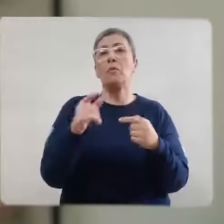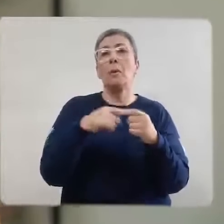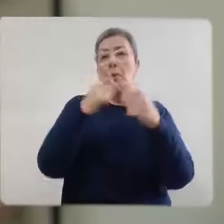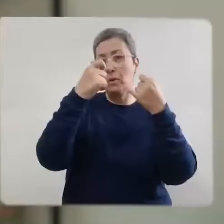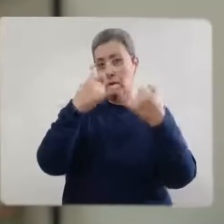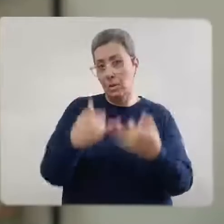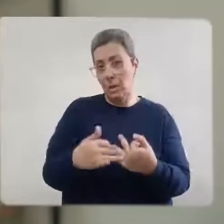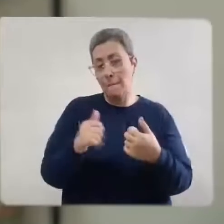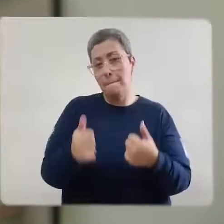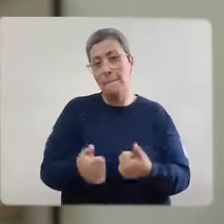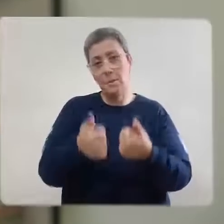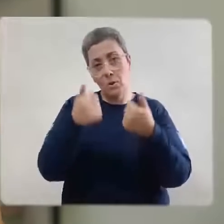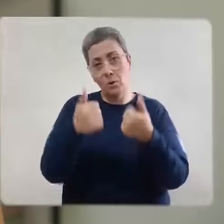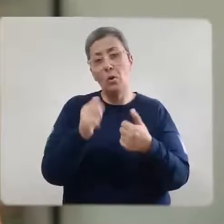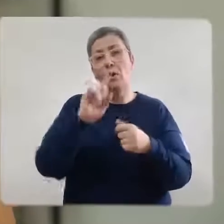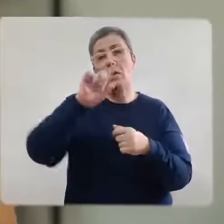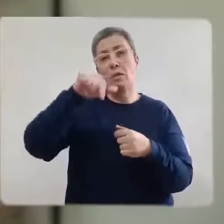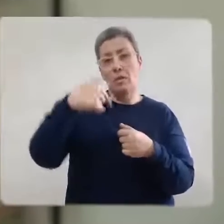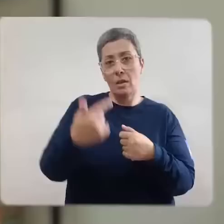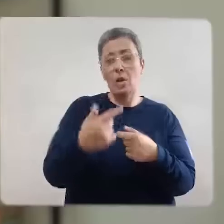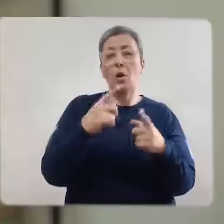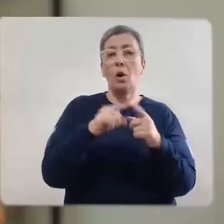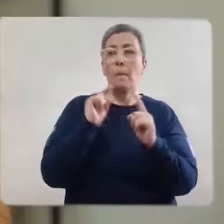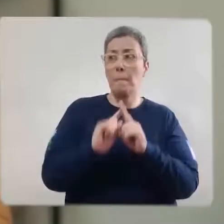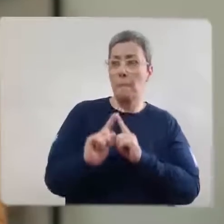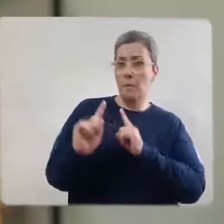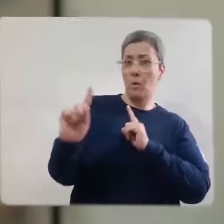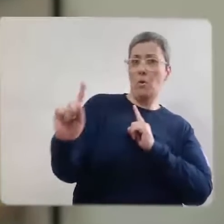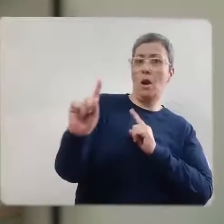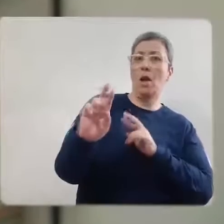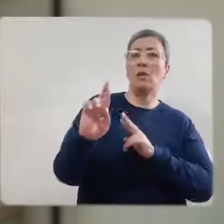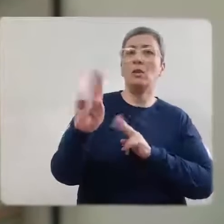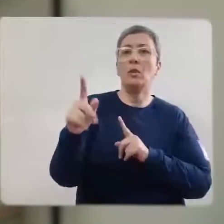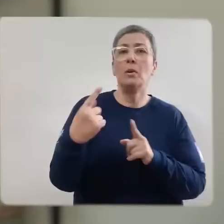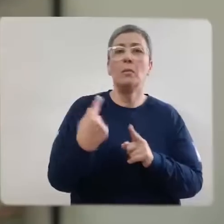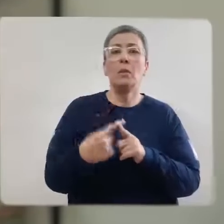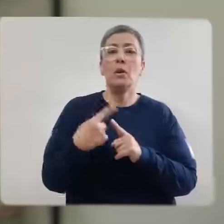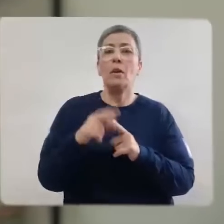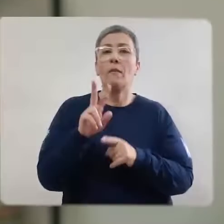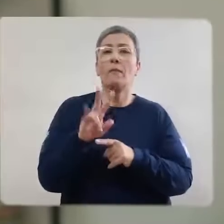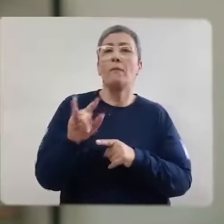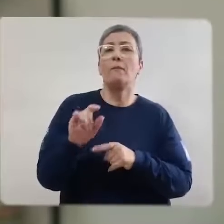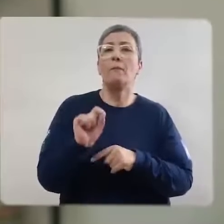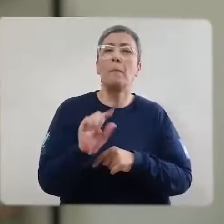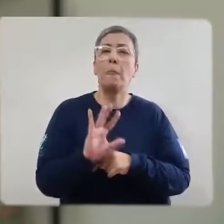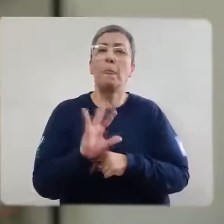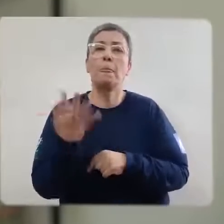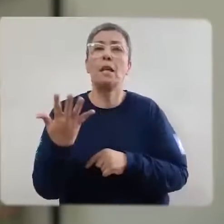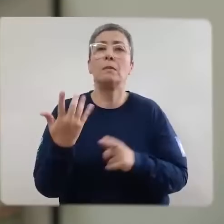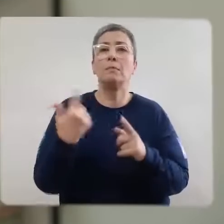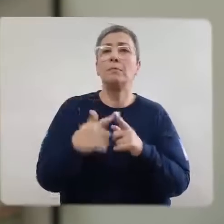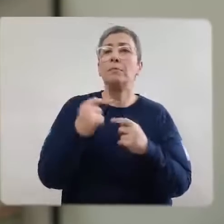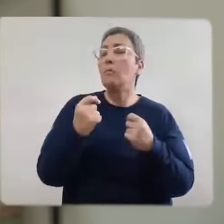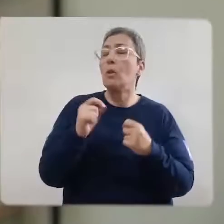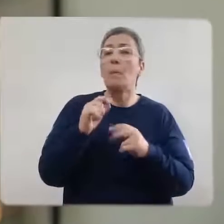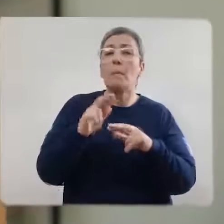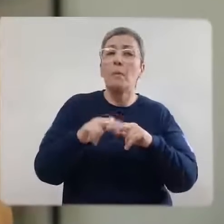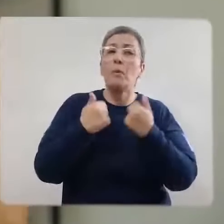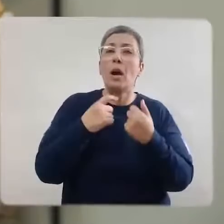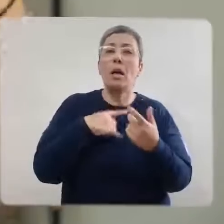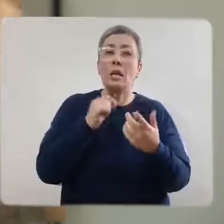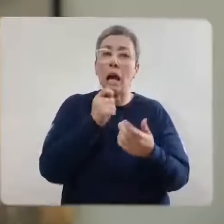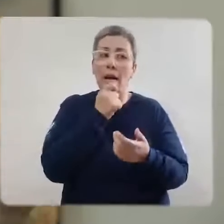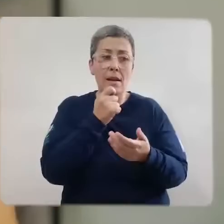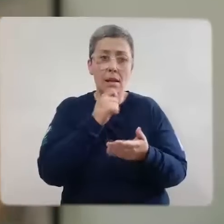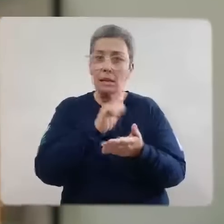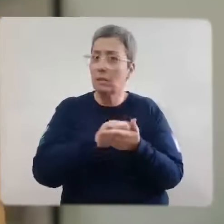eu poder discorrer melhor. E a esquiva, ela é diferente porque ela vai acontecer onde eu nem